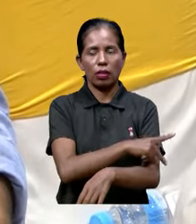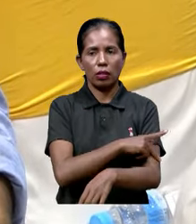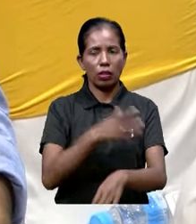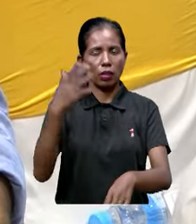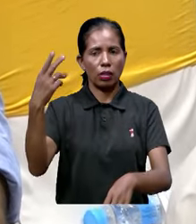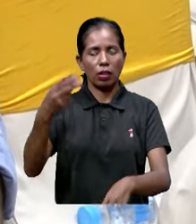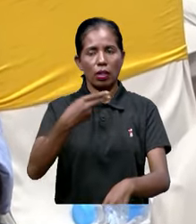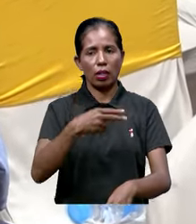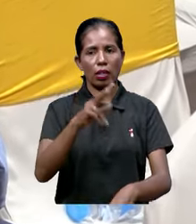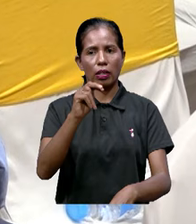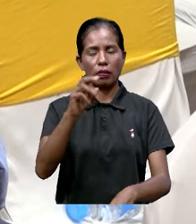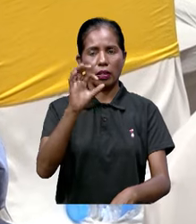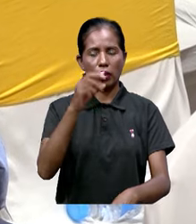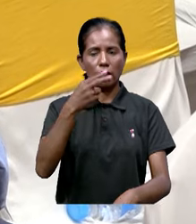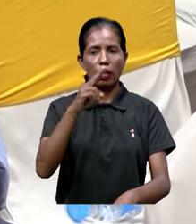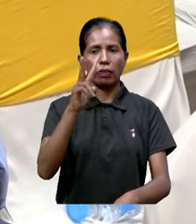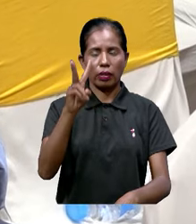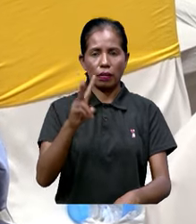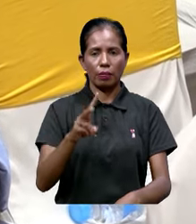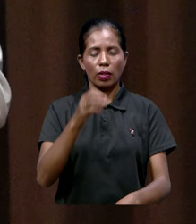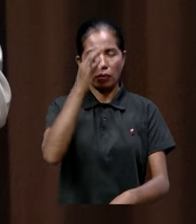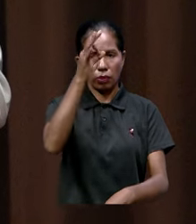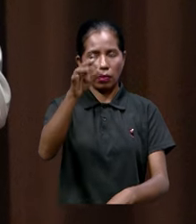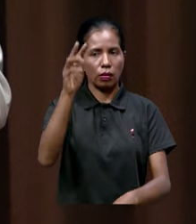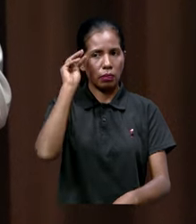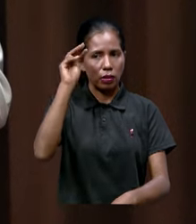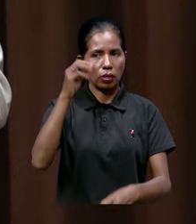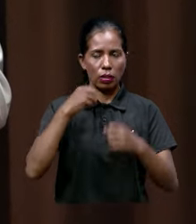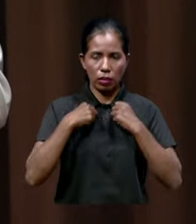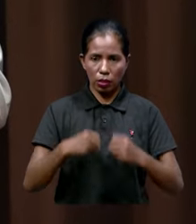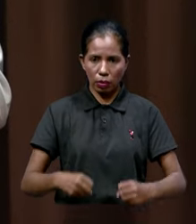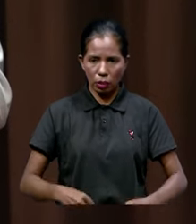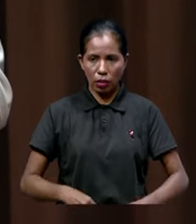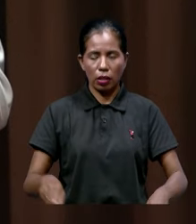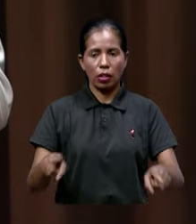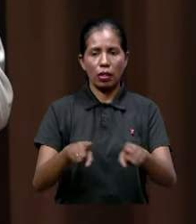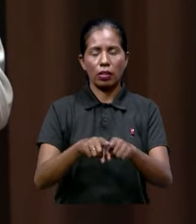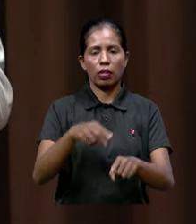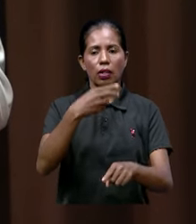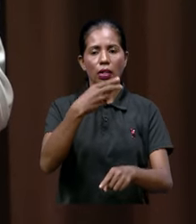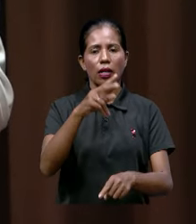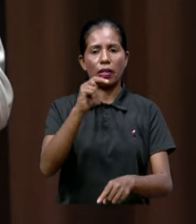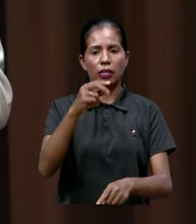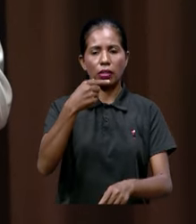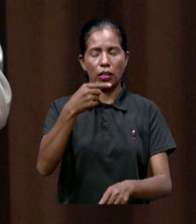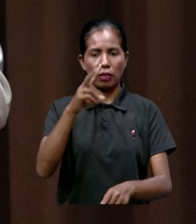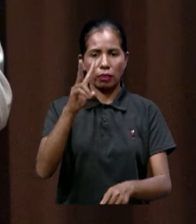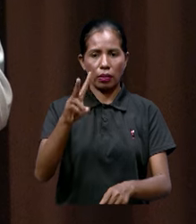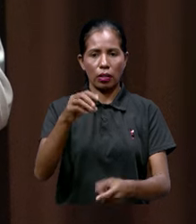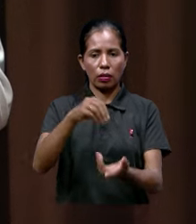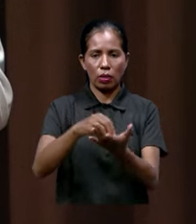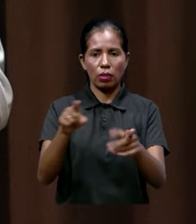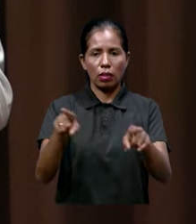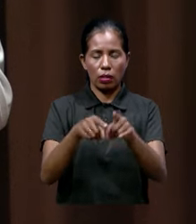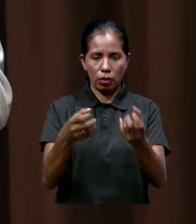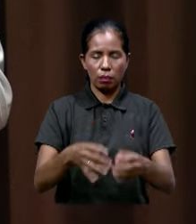HNV. Mas bem para hoje, comitimento do Ministério da Saúde, a nessa moça HNV, ato tal né, a nessa prioridade.